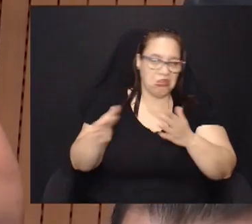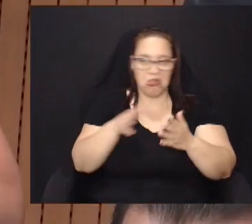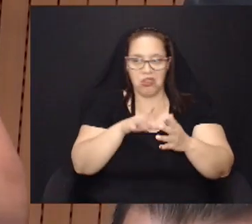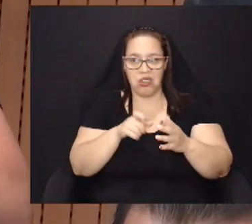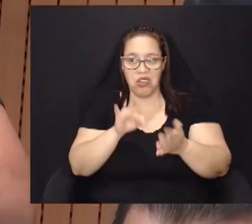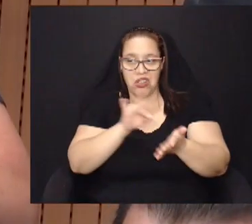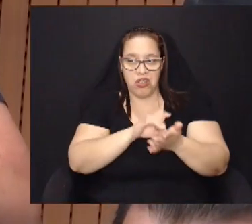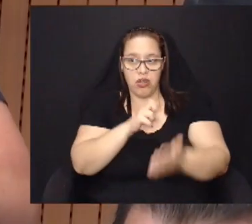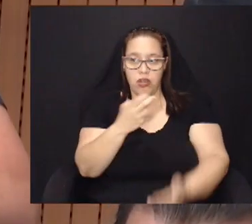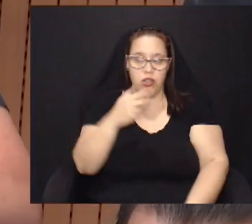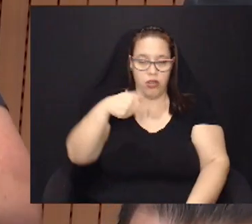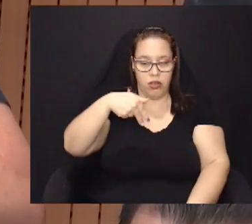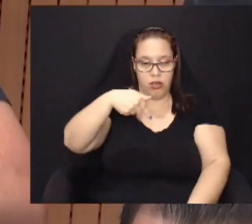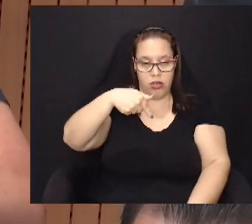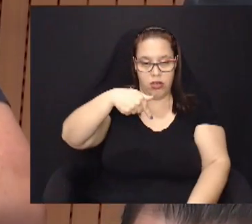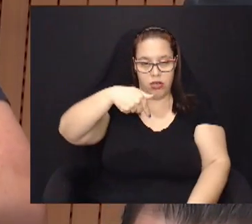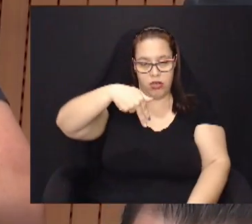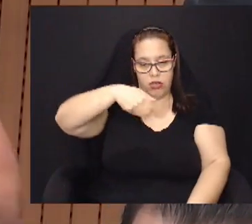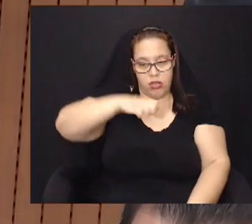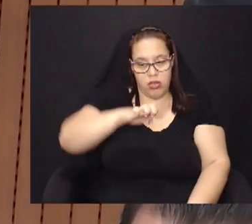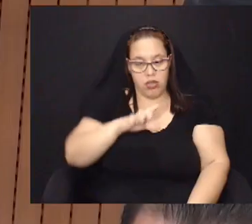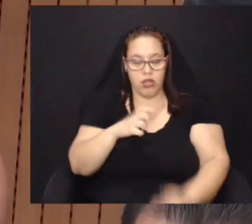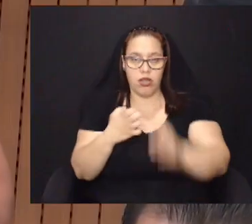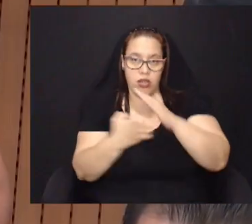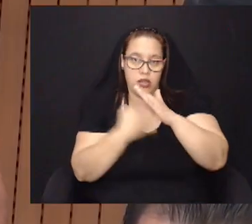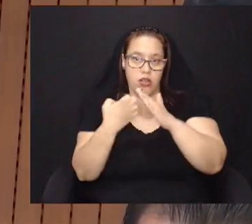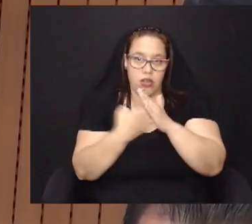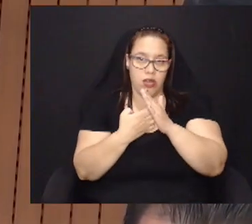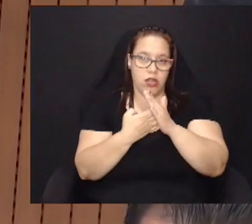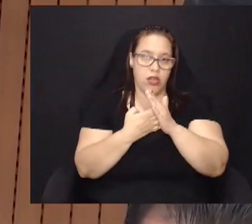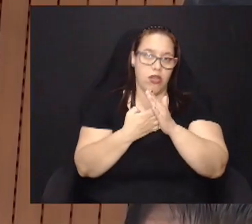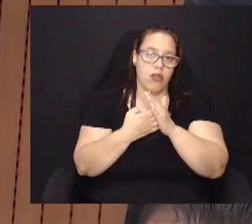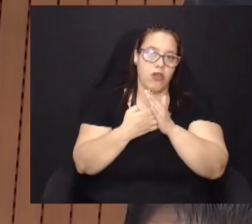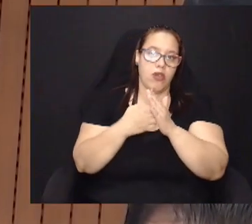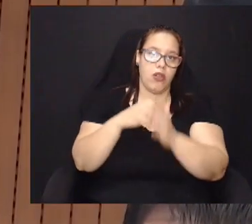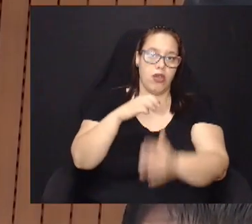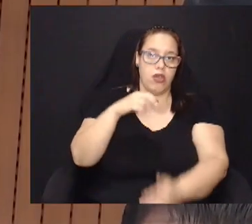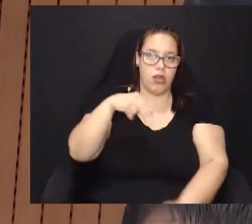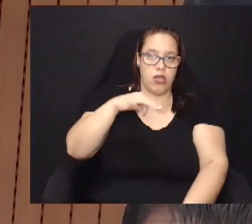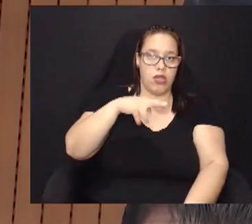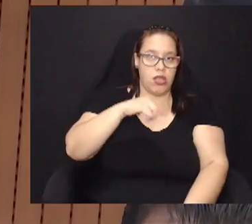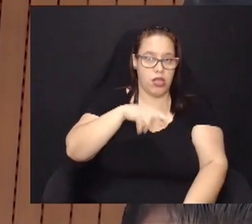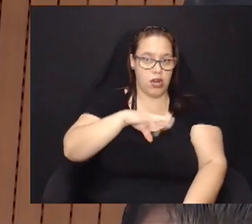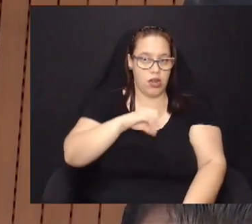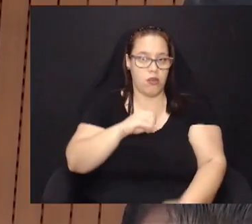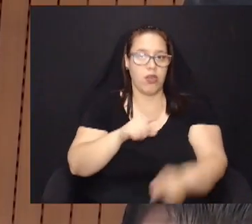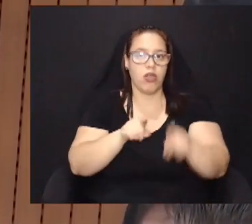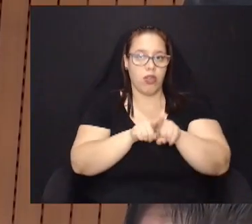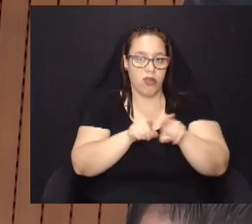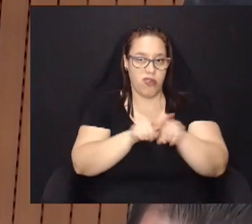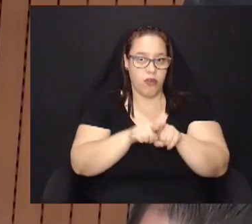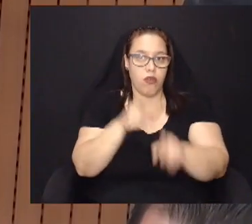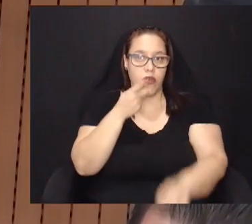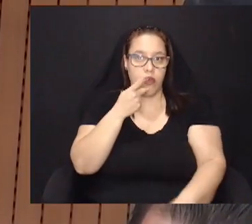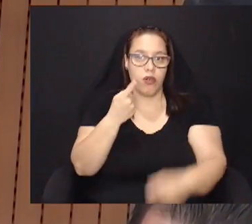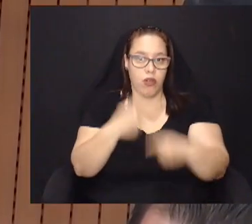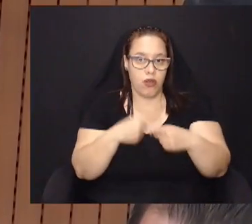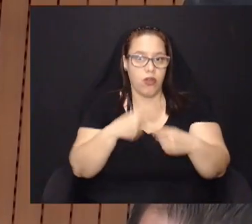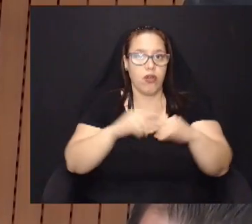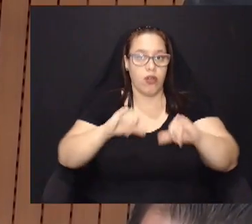se o KNAI da empresa for secundário com entretenimento, se é válido também. Que eu falo porque a gente sofreu